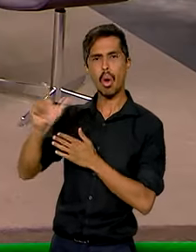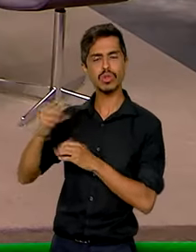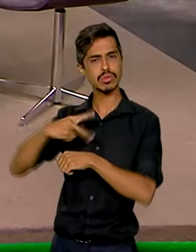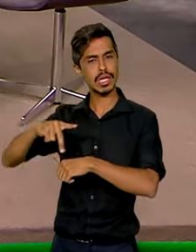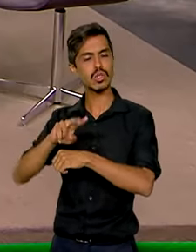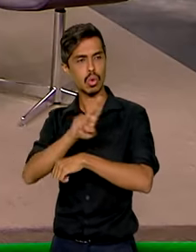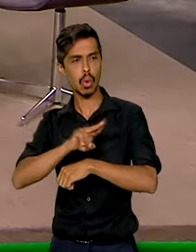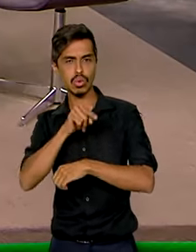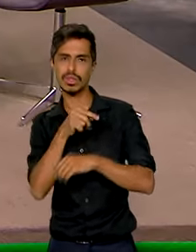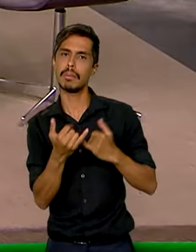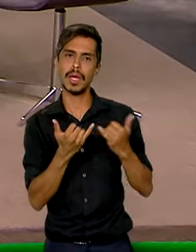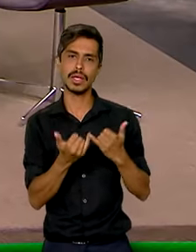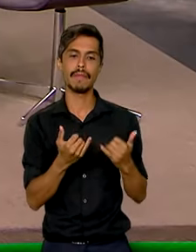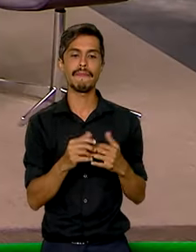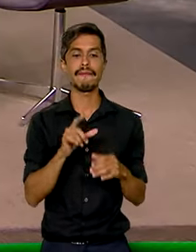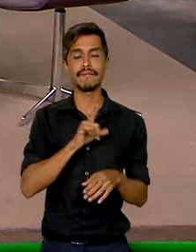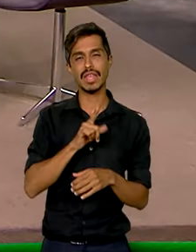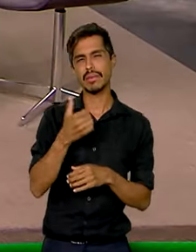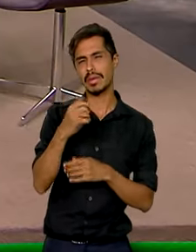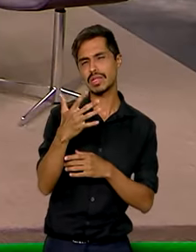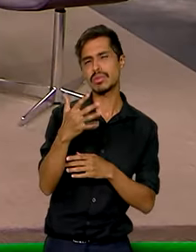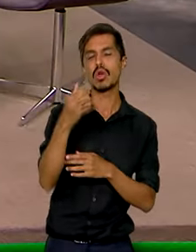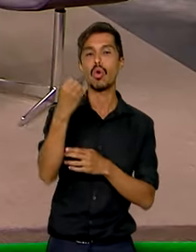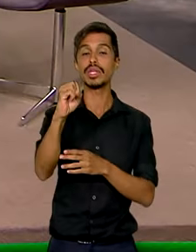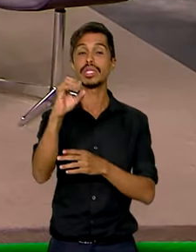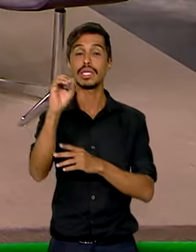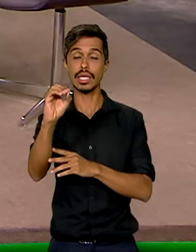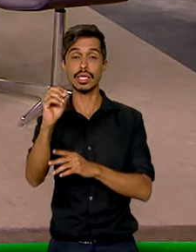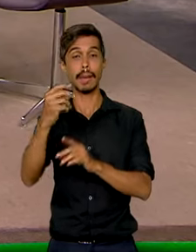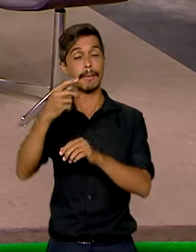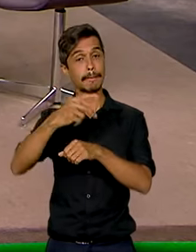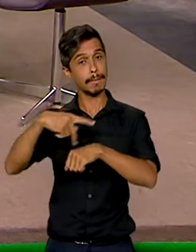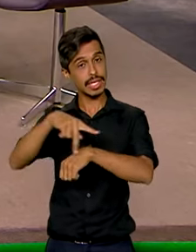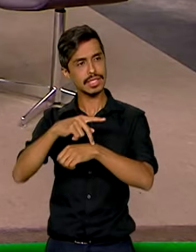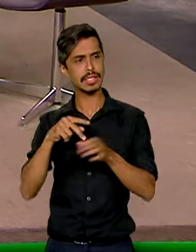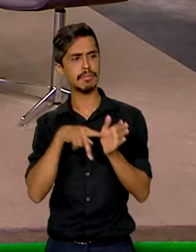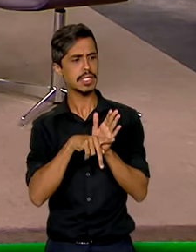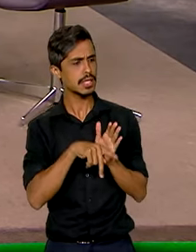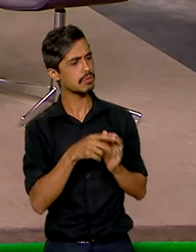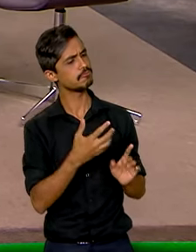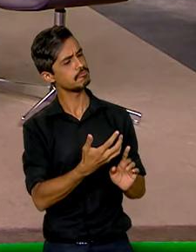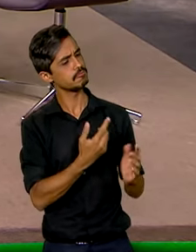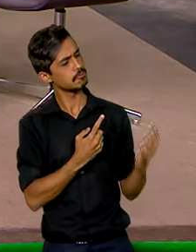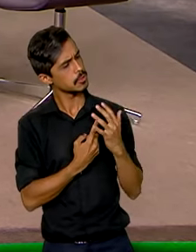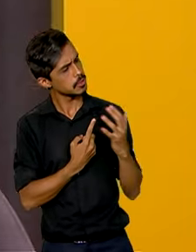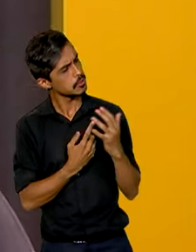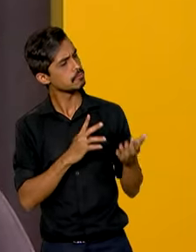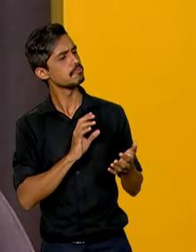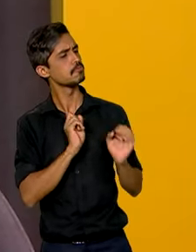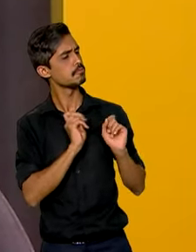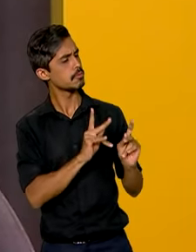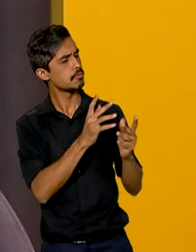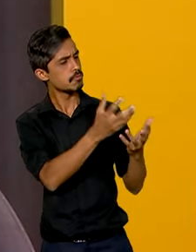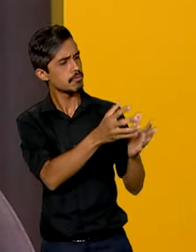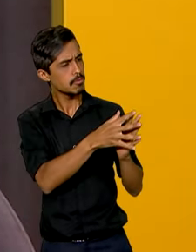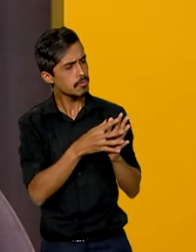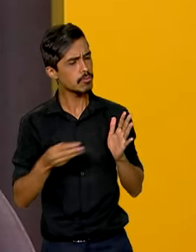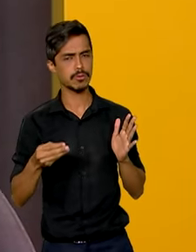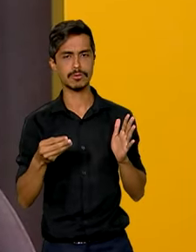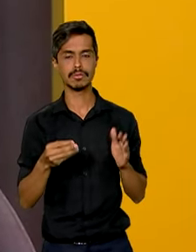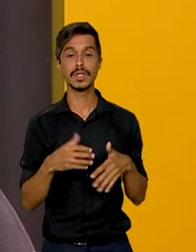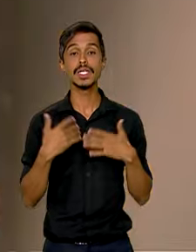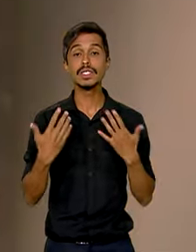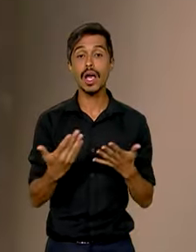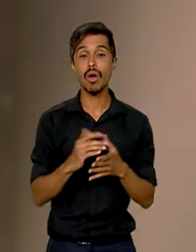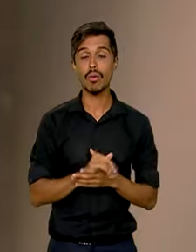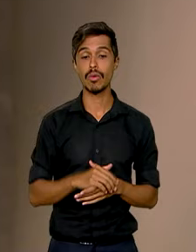na história dele uma média de 80 países que pesquisaram o Bolsa Família, que se inspiraram no Bolsa Família, e um programa